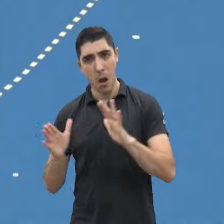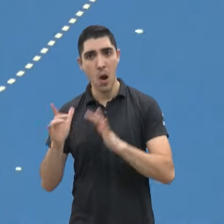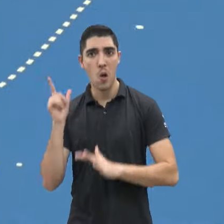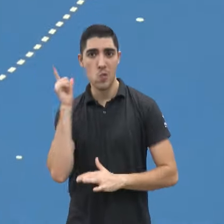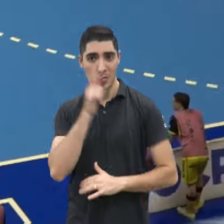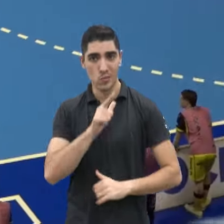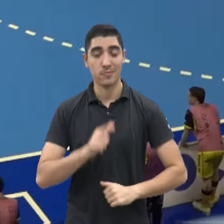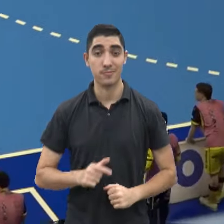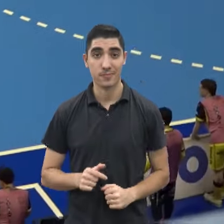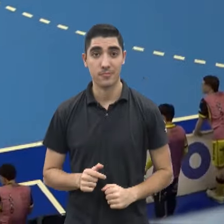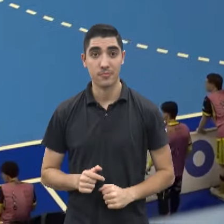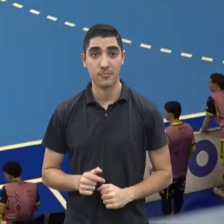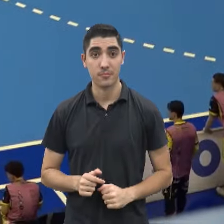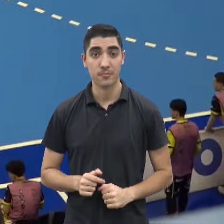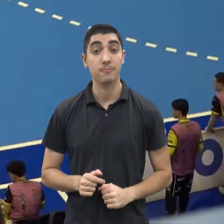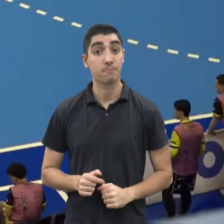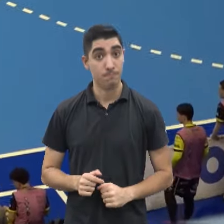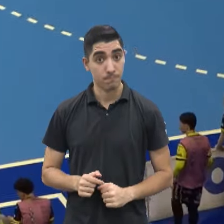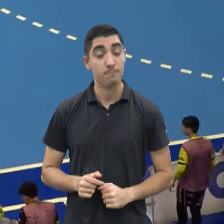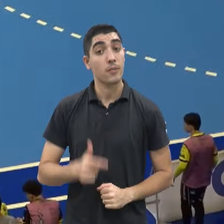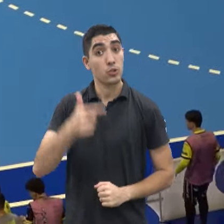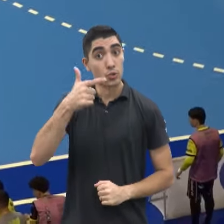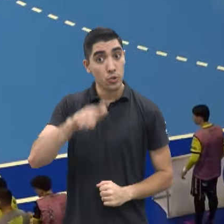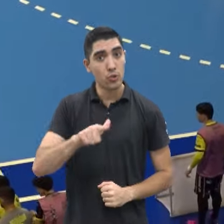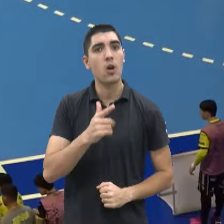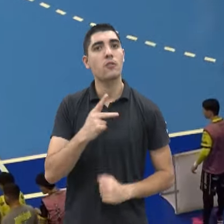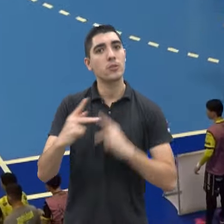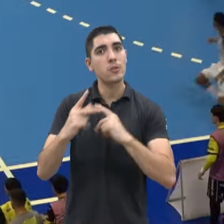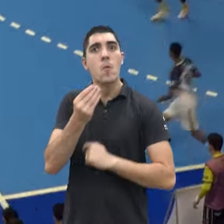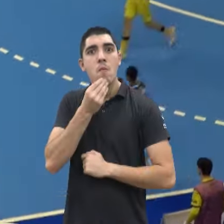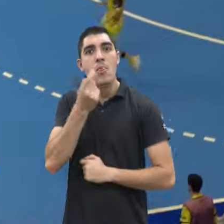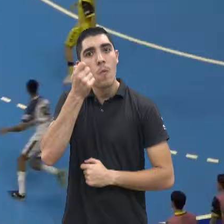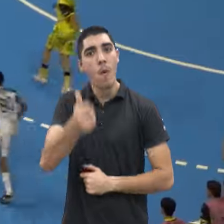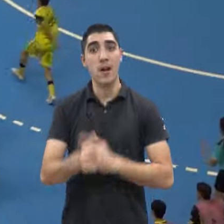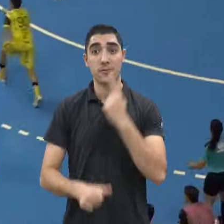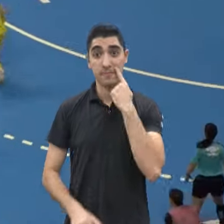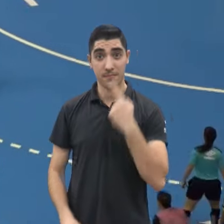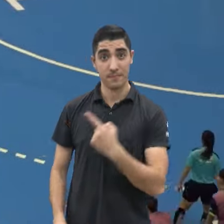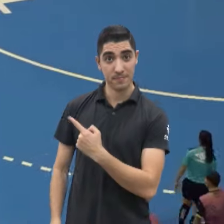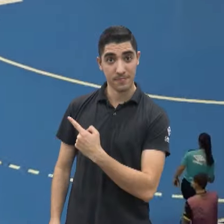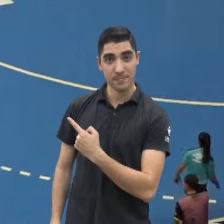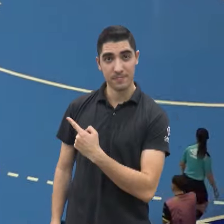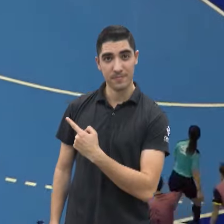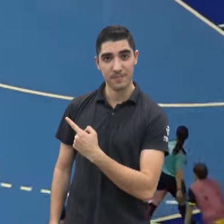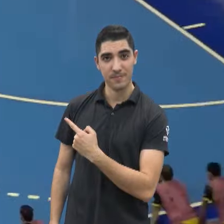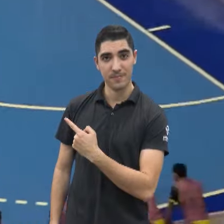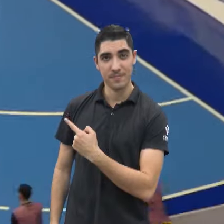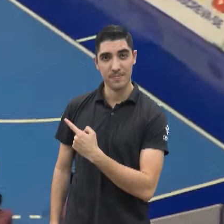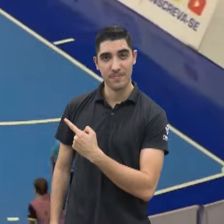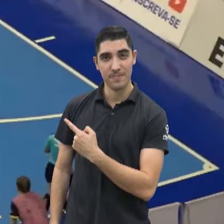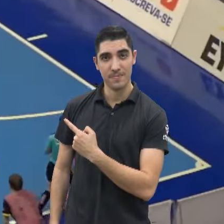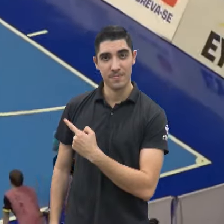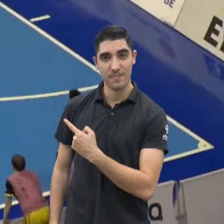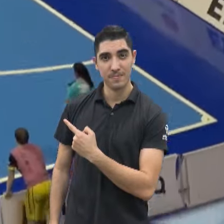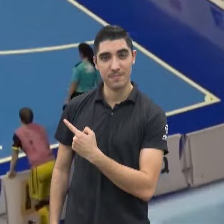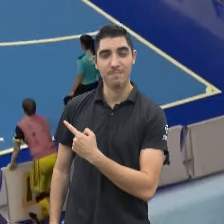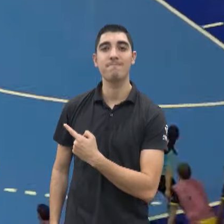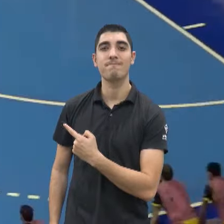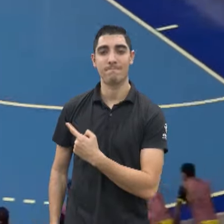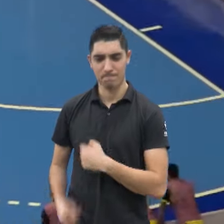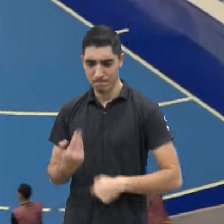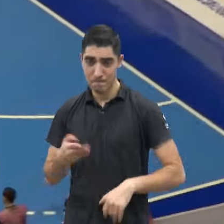defesa. Mais uma chance para o São José, Mateuzinho abriu para Dudu na esquerda, ele parou, dominou, fintou e bateu